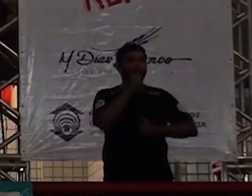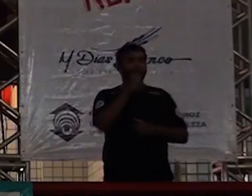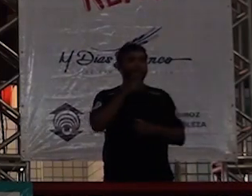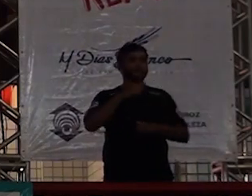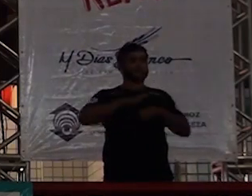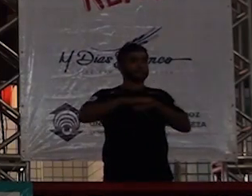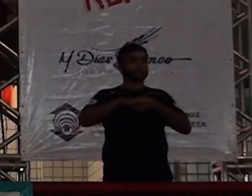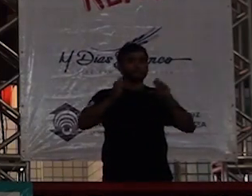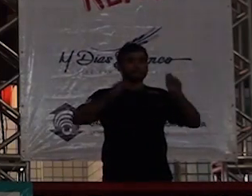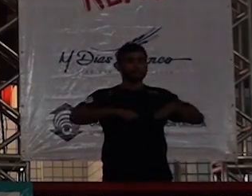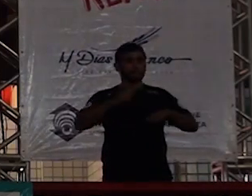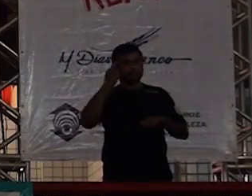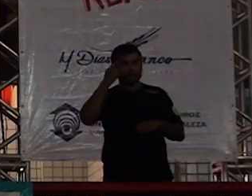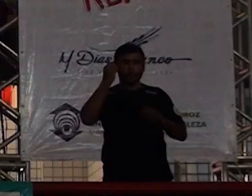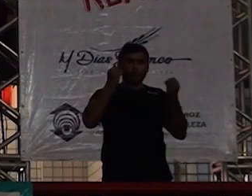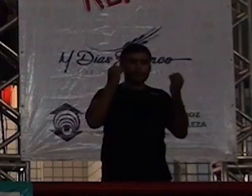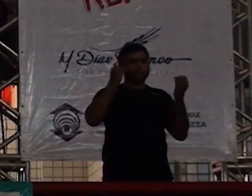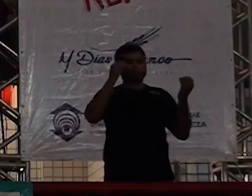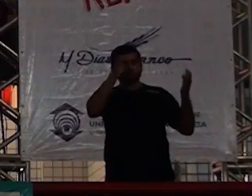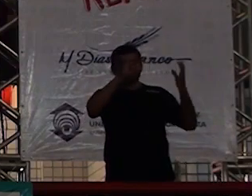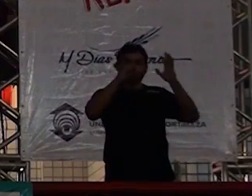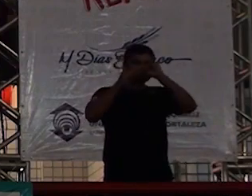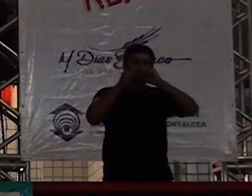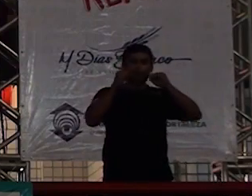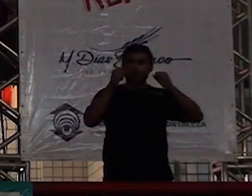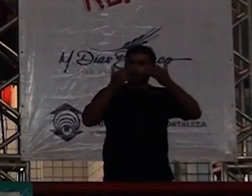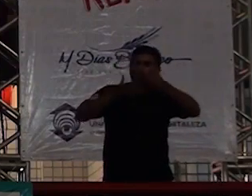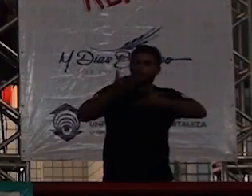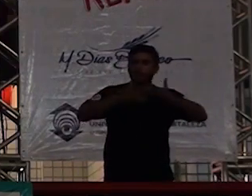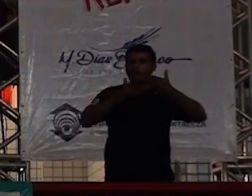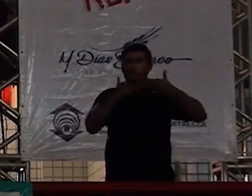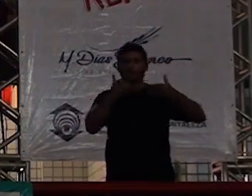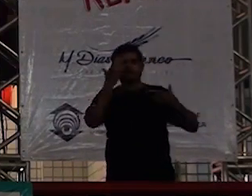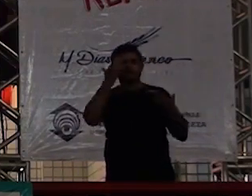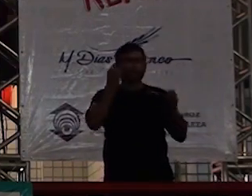para aprimorar a gestão e o compartilhamento de água.